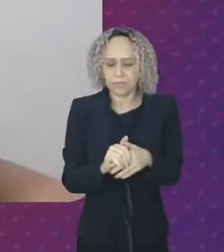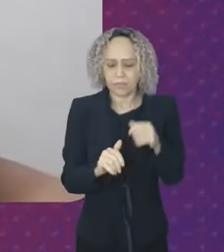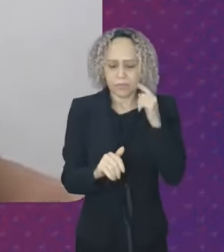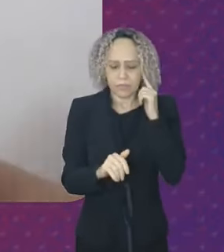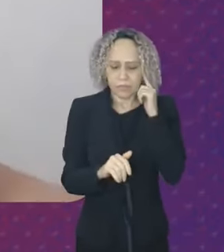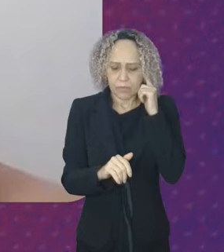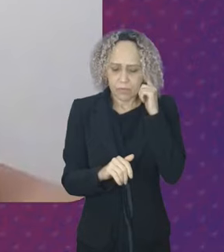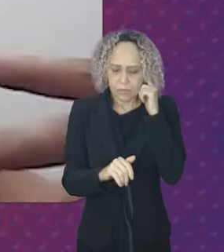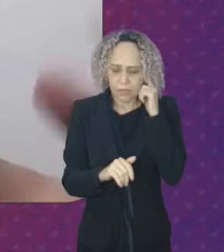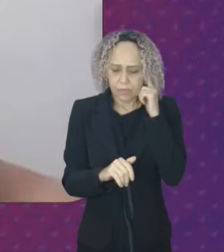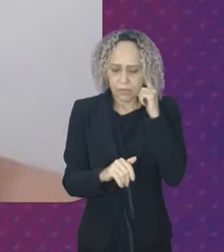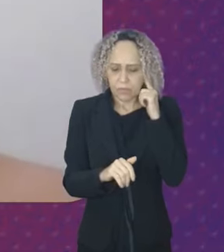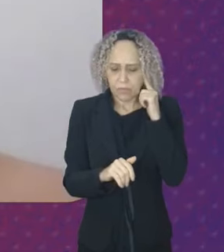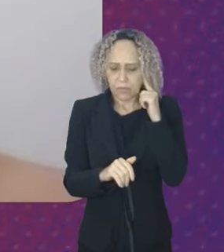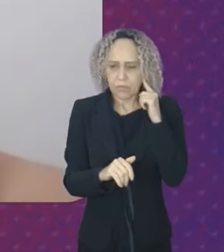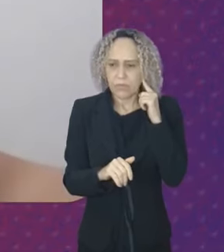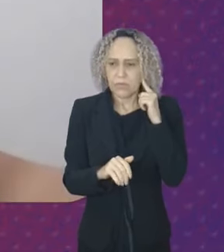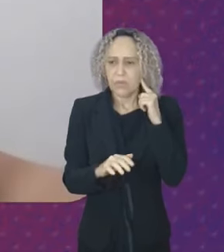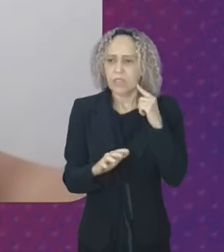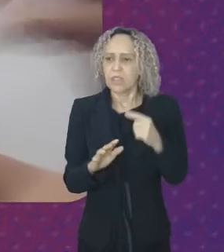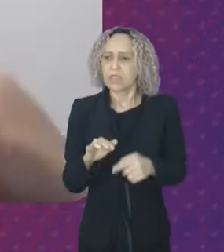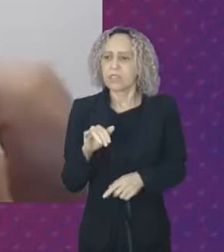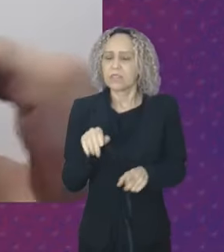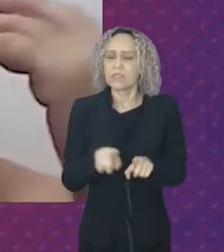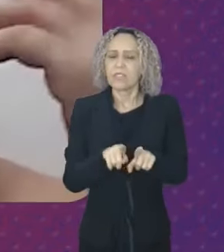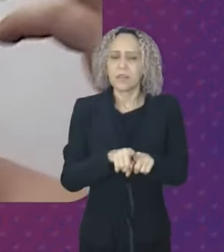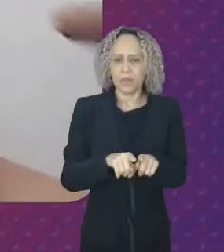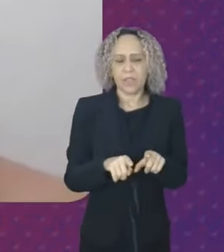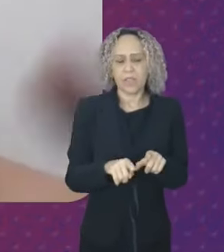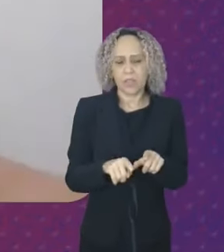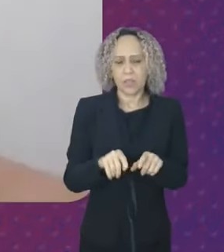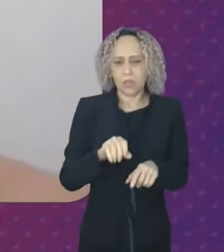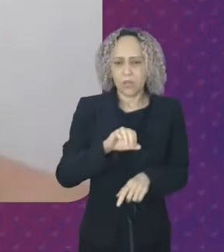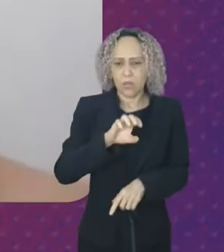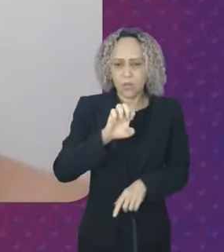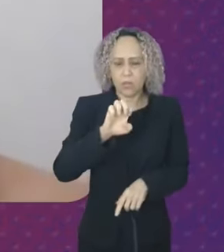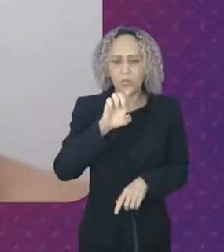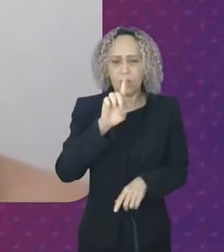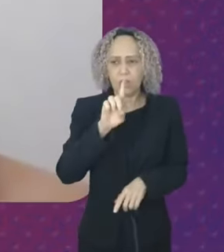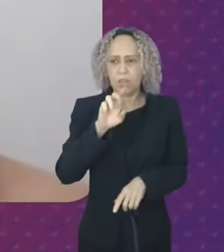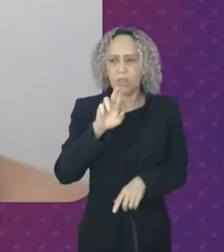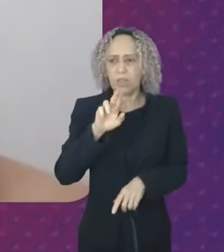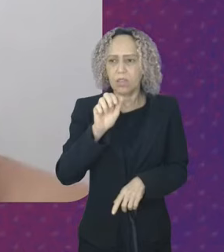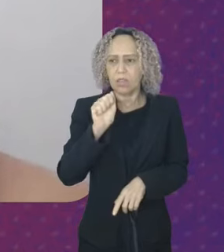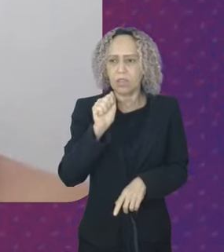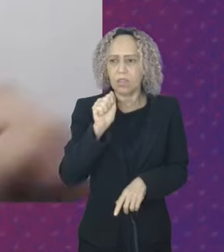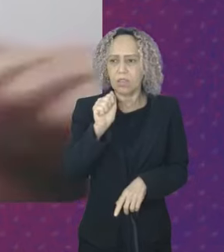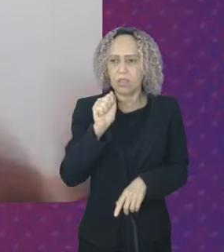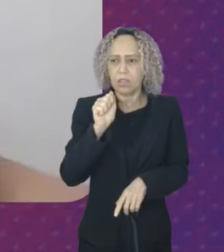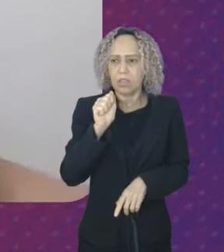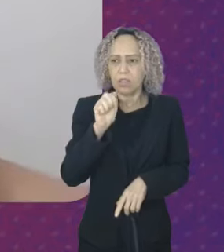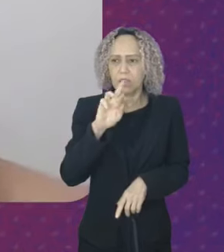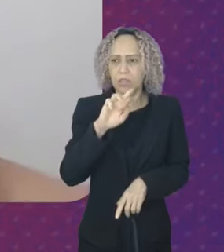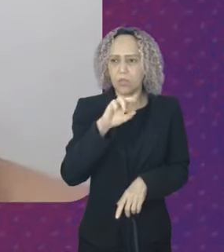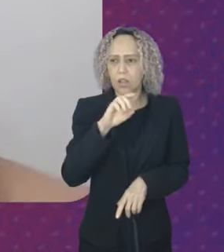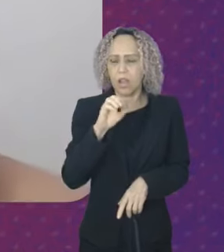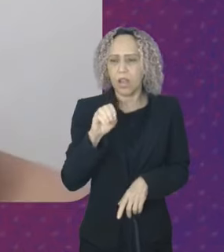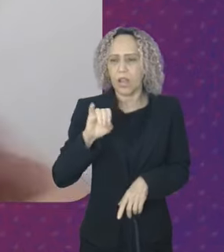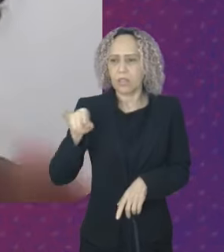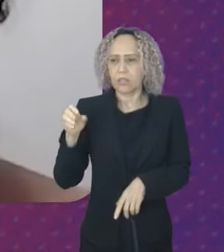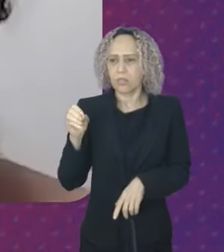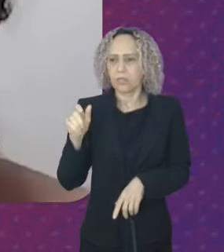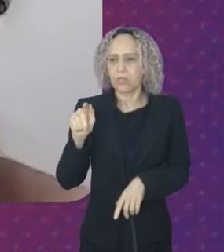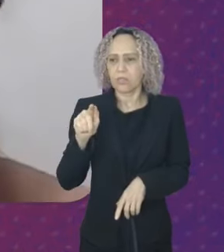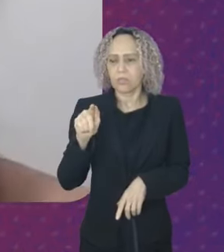e acho que do Eduardo Jorge também, né, ali em 2014, Partido